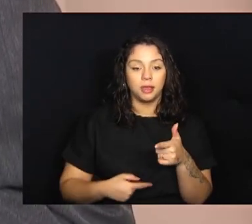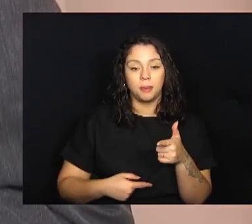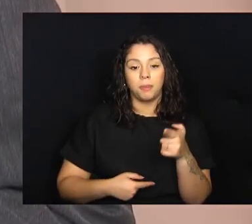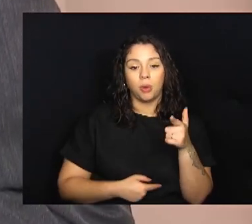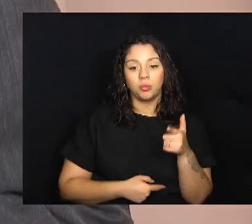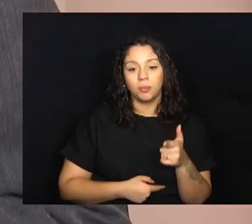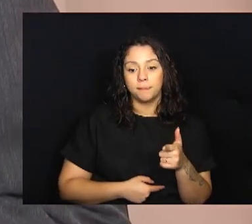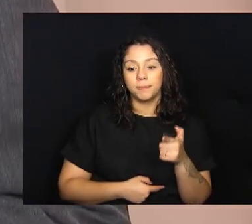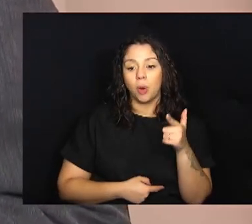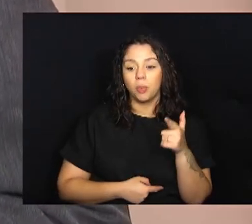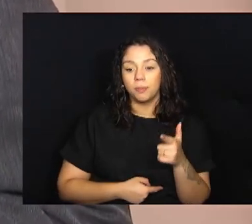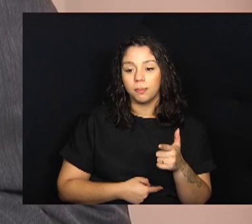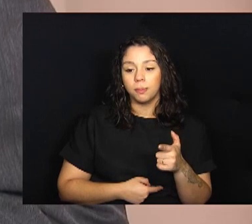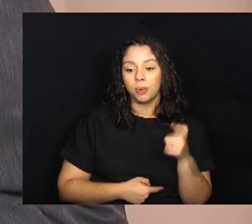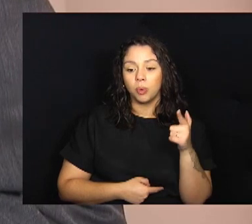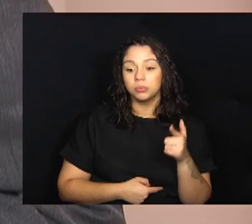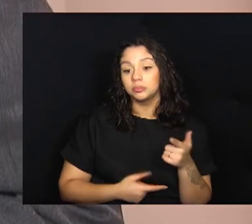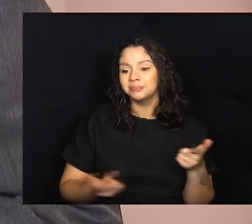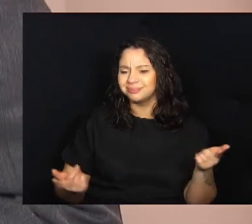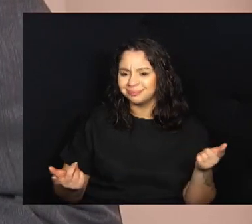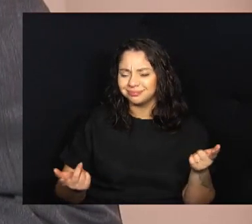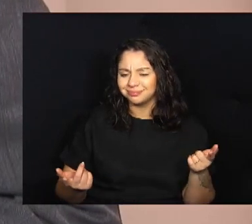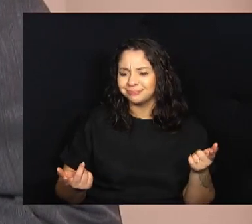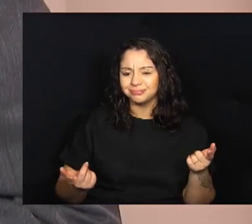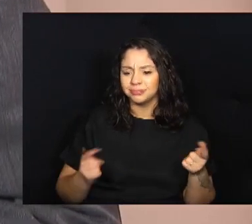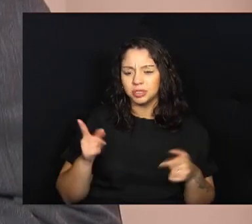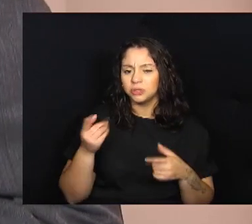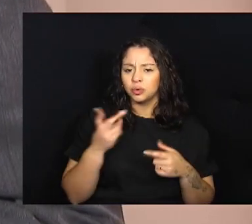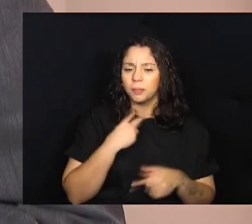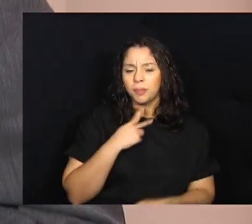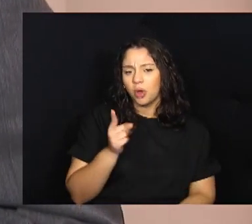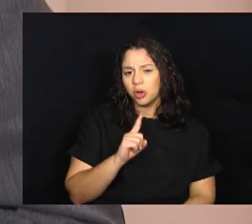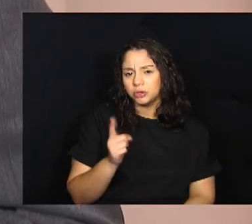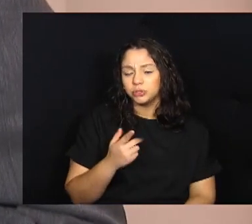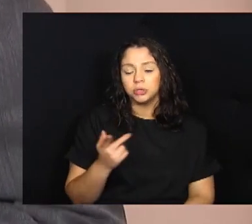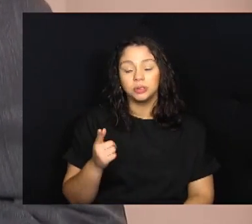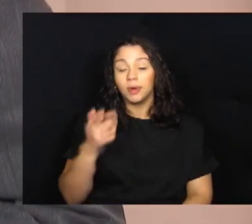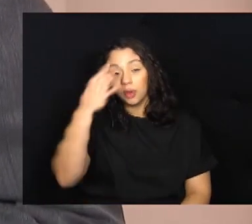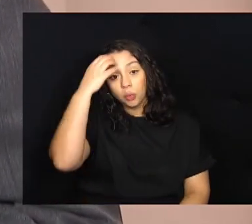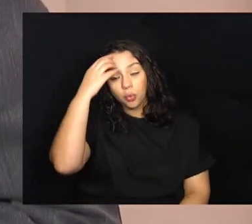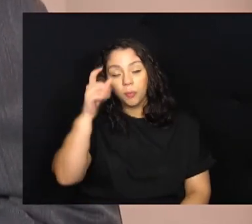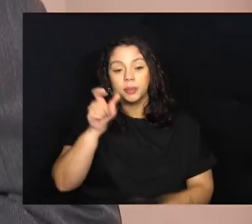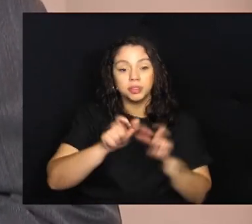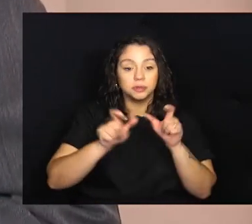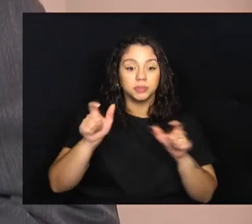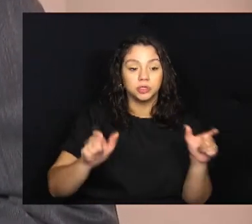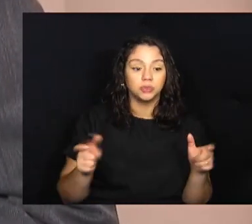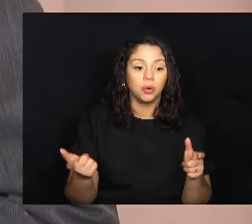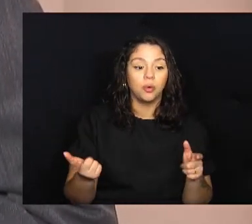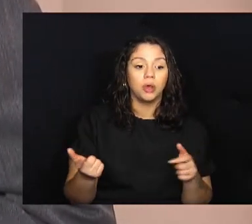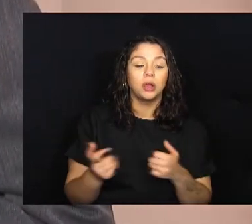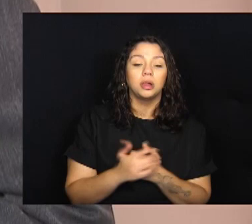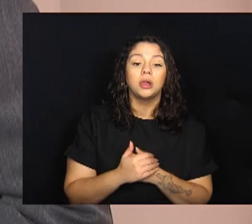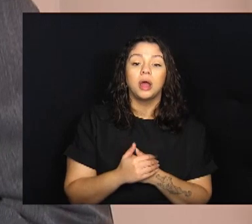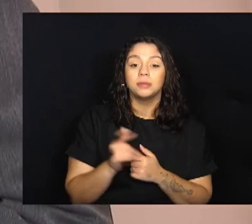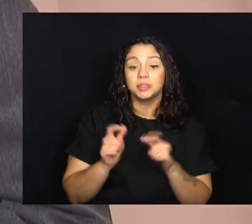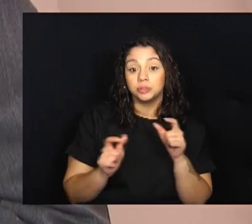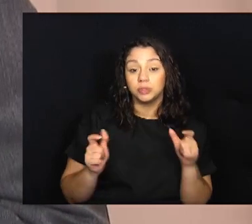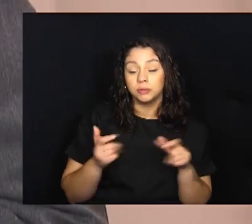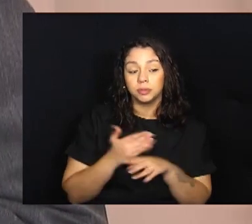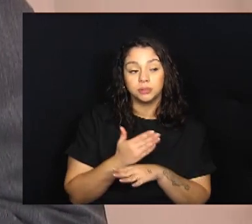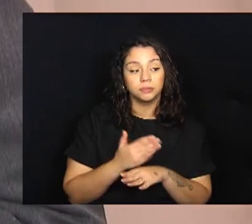russa. Um encontro desse, né, e não estamos aqui para culpar ninguém, os organizadores, quem participou, sim, mas